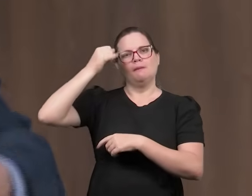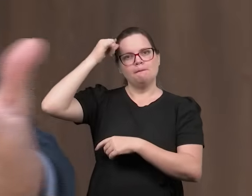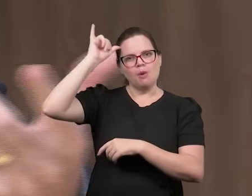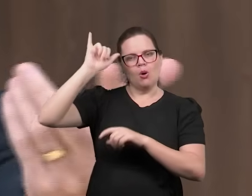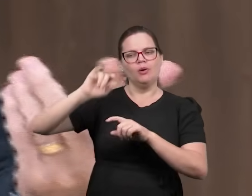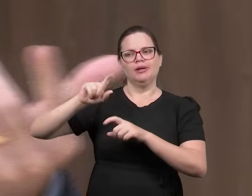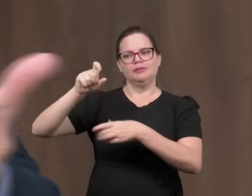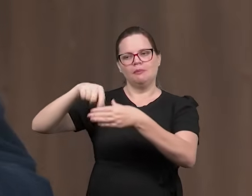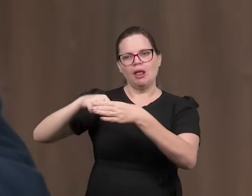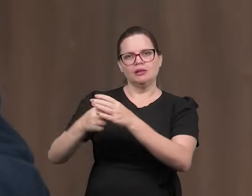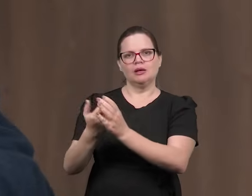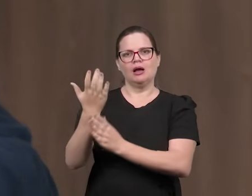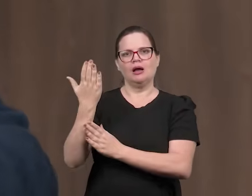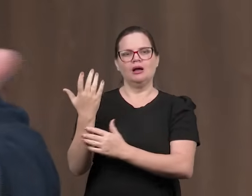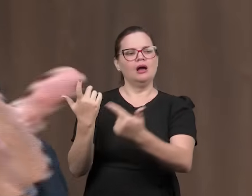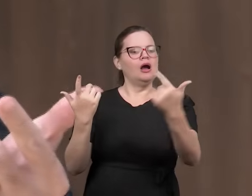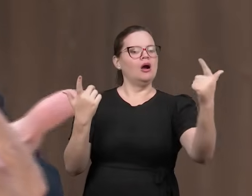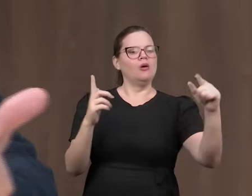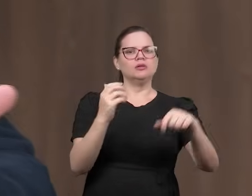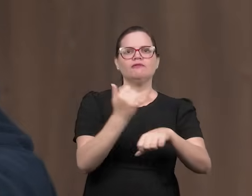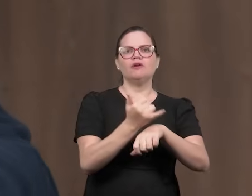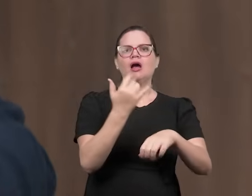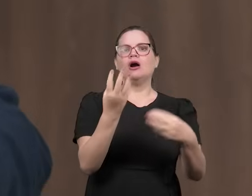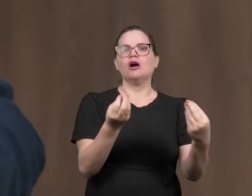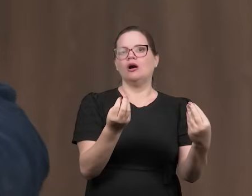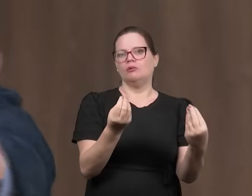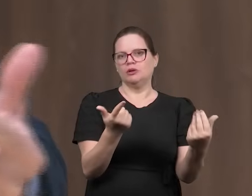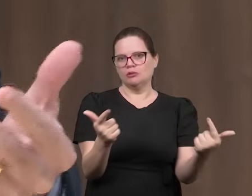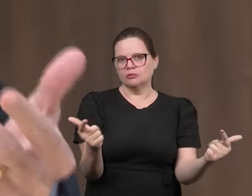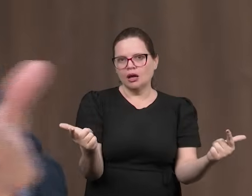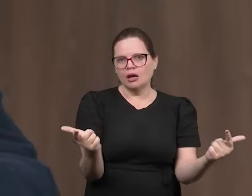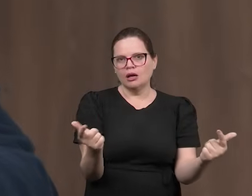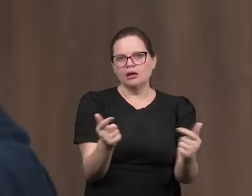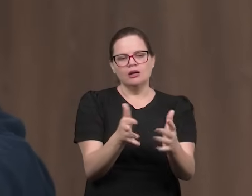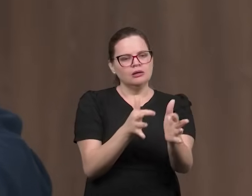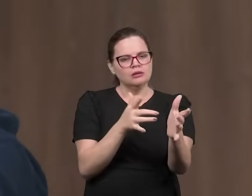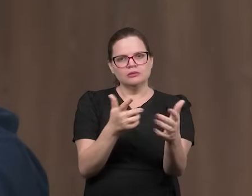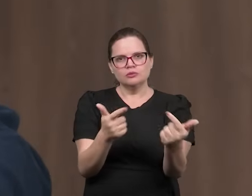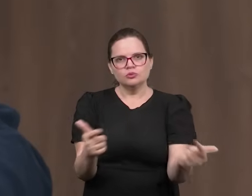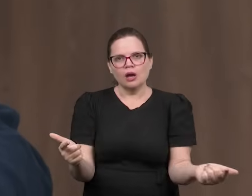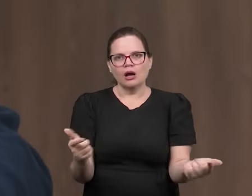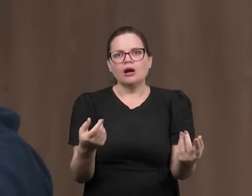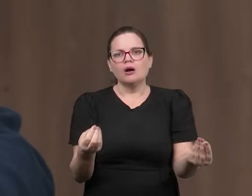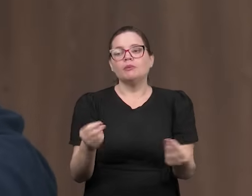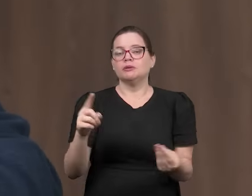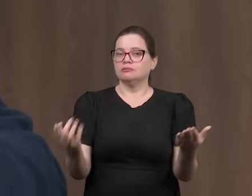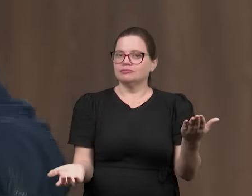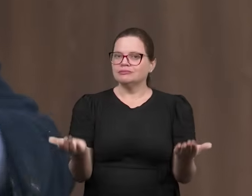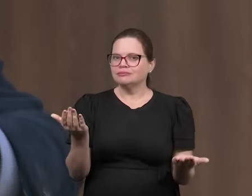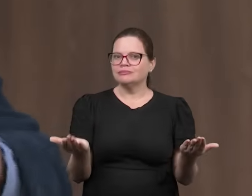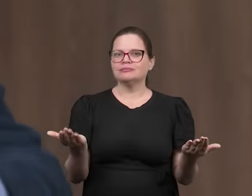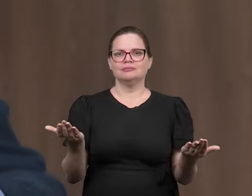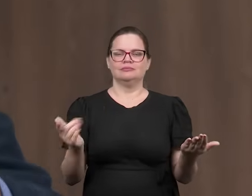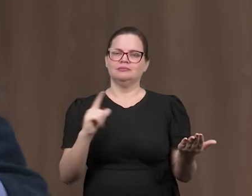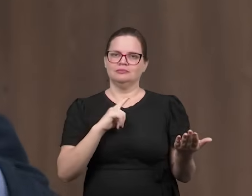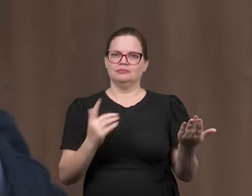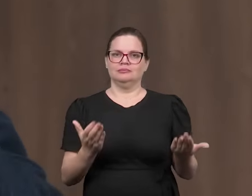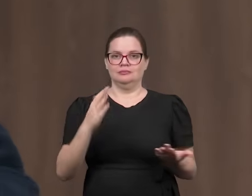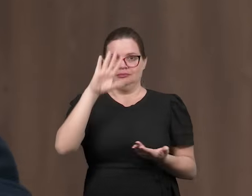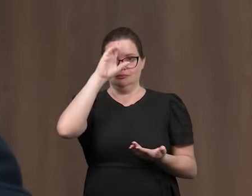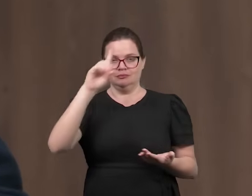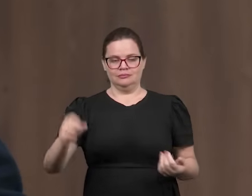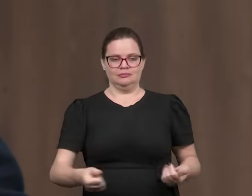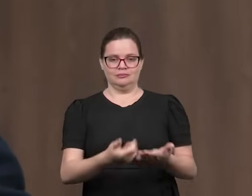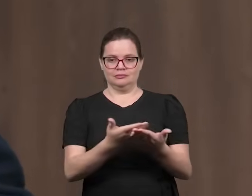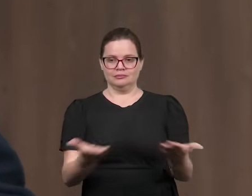Como é que ficaria a outra estrutura social, né? Então, até nisso, houve um equilíbrio. Então, Deus dá equilíbrio em todas